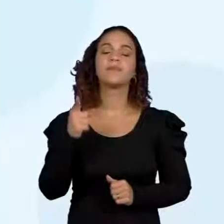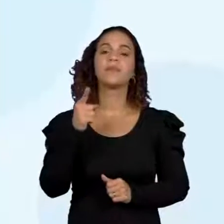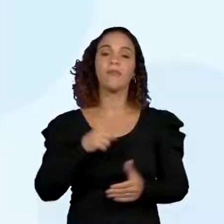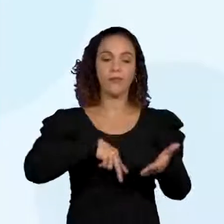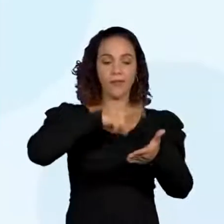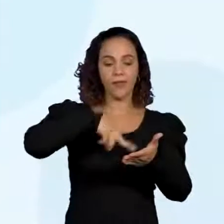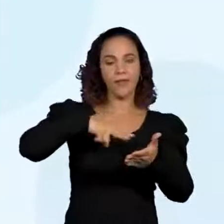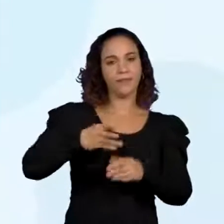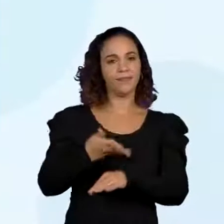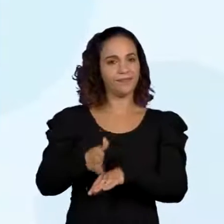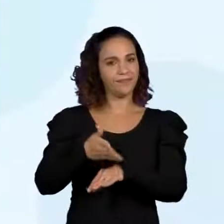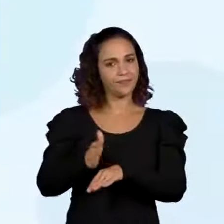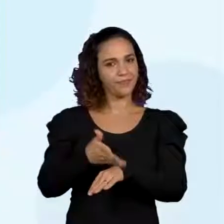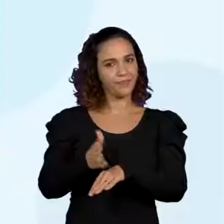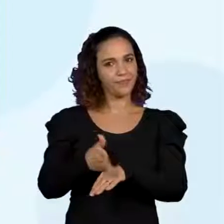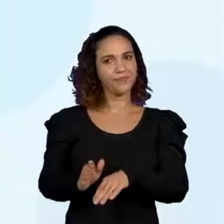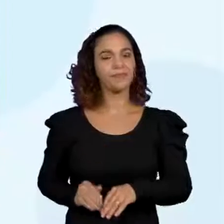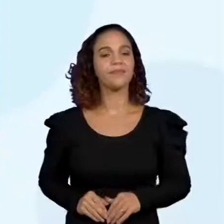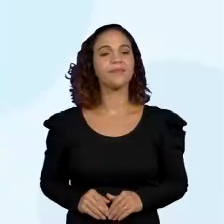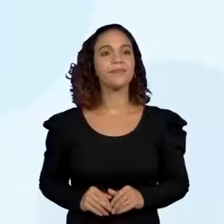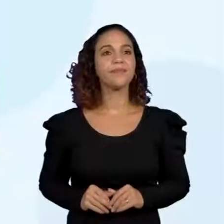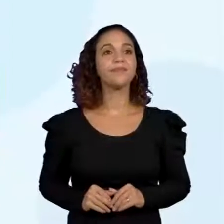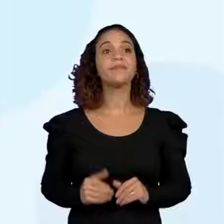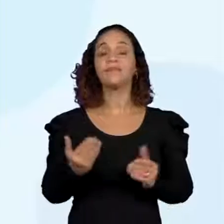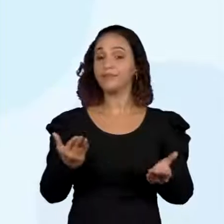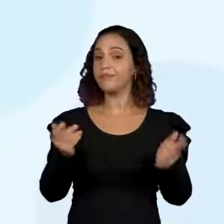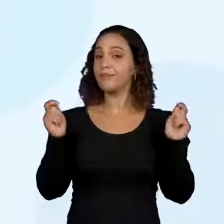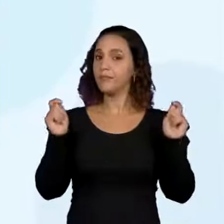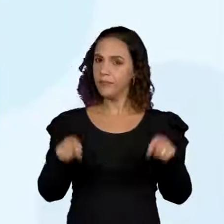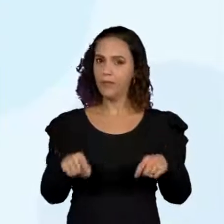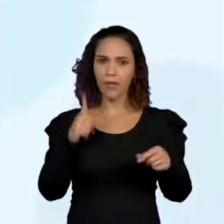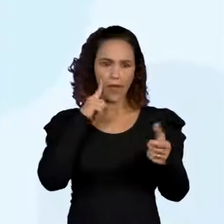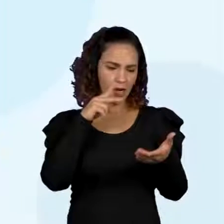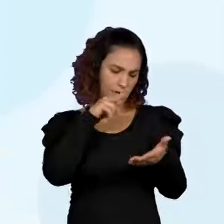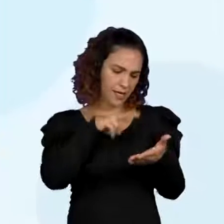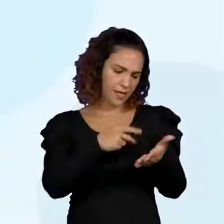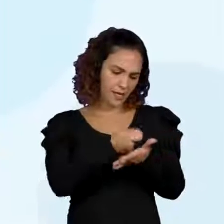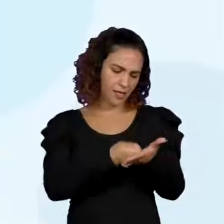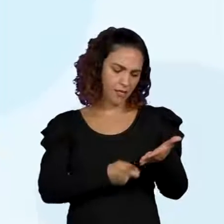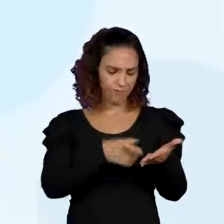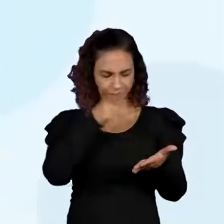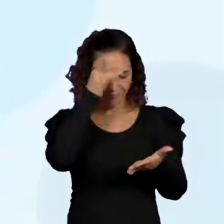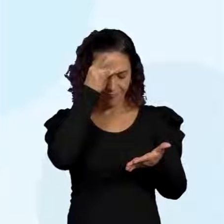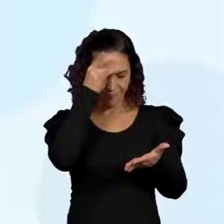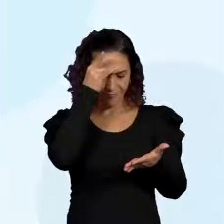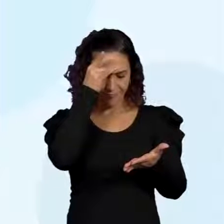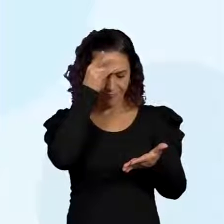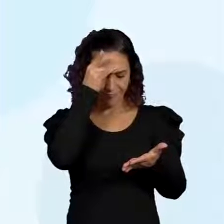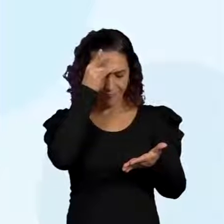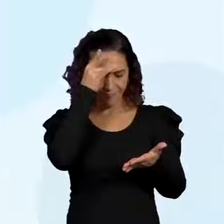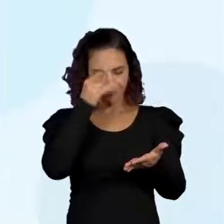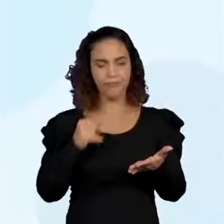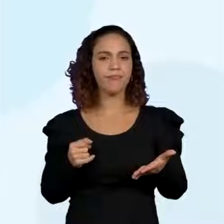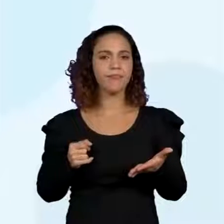leitura. Então, eu posso treinar essa leitura em voz alta. Atenção para os detalhes.